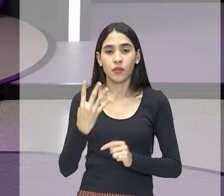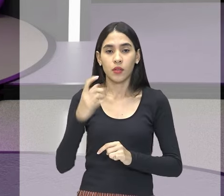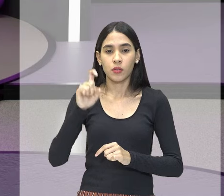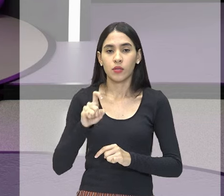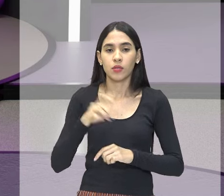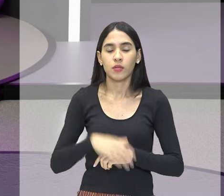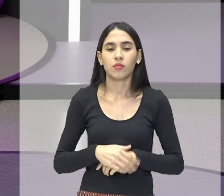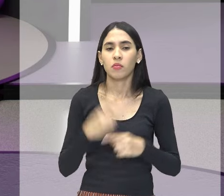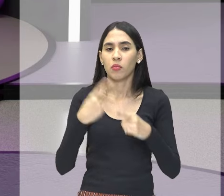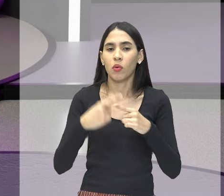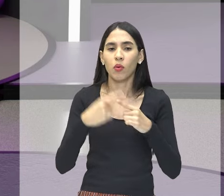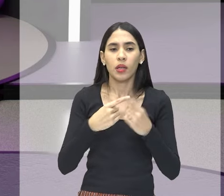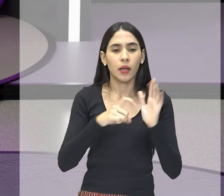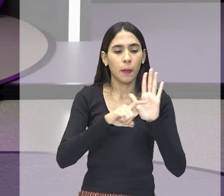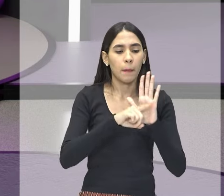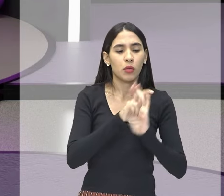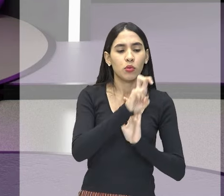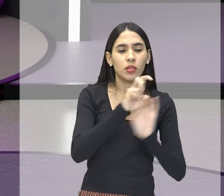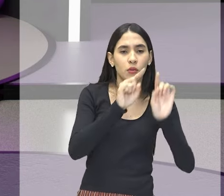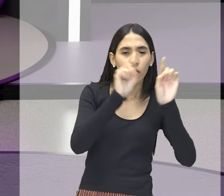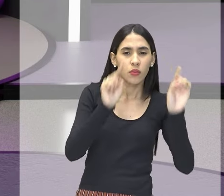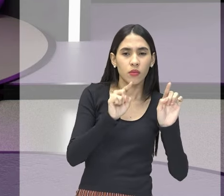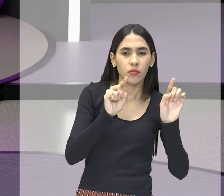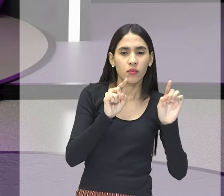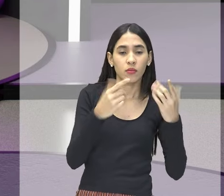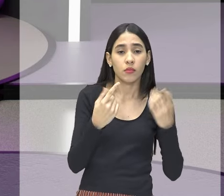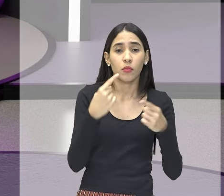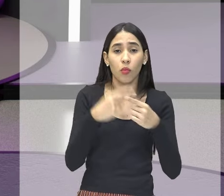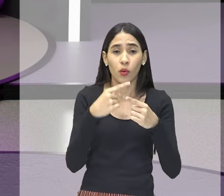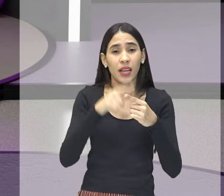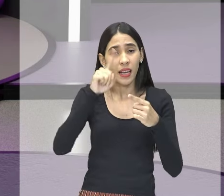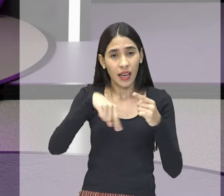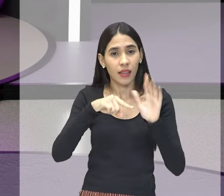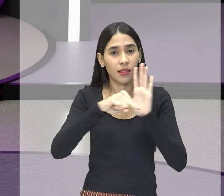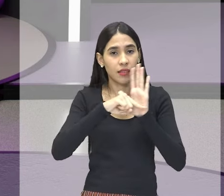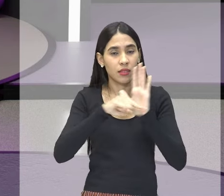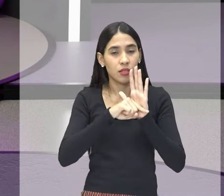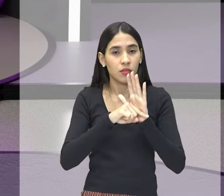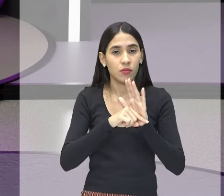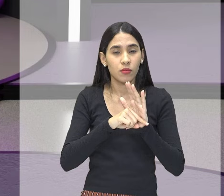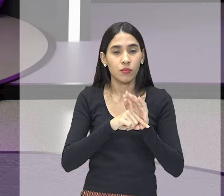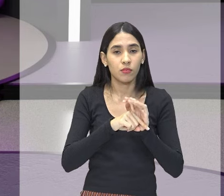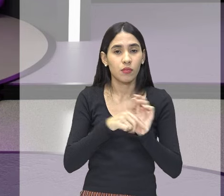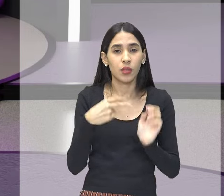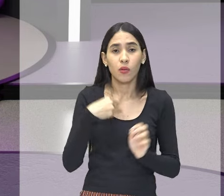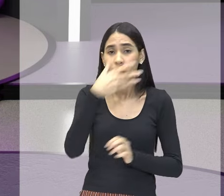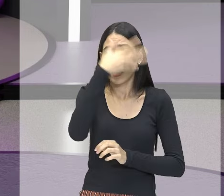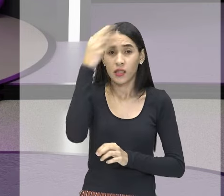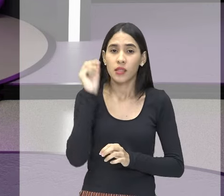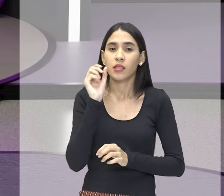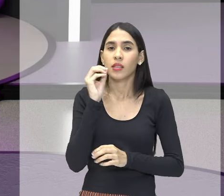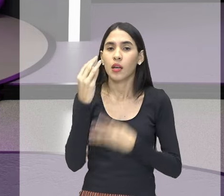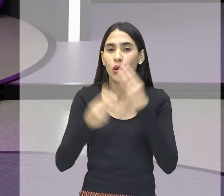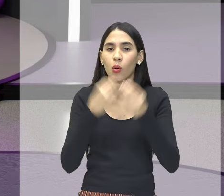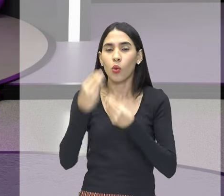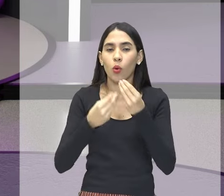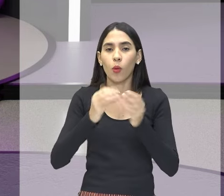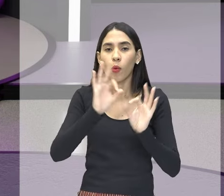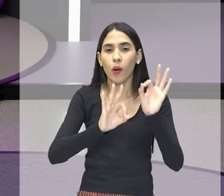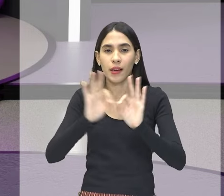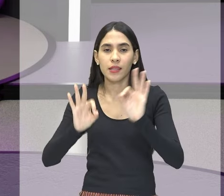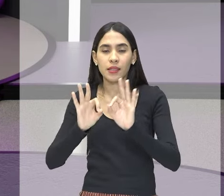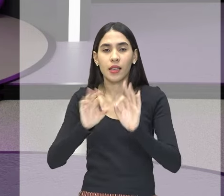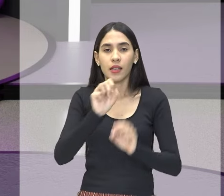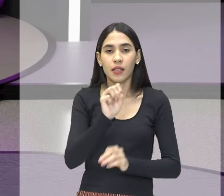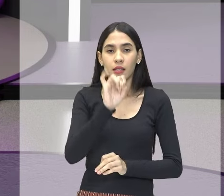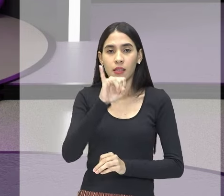que que o menos 5 está entre parênteses, professora? Porque ele é negativo. Para nós não esquecermos de fazermos ali a jogada de sinal. E